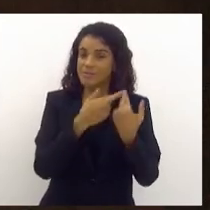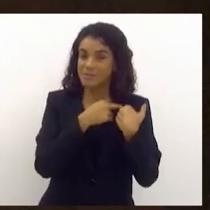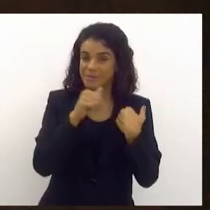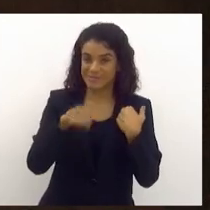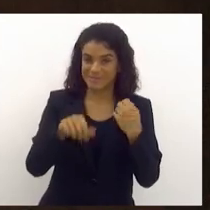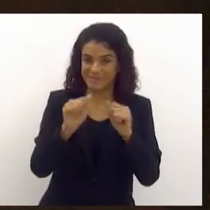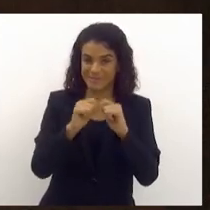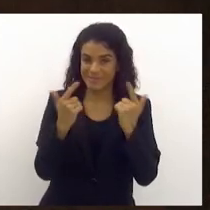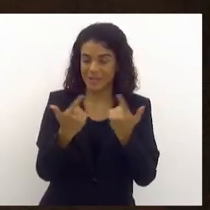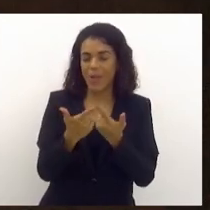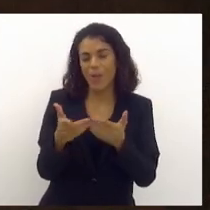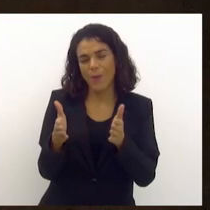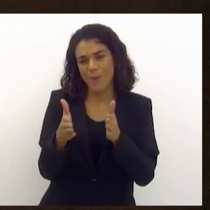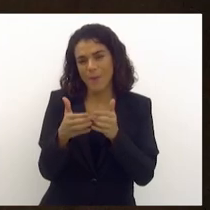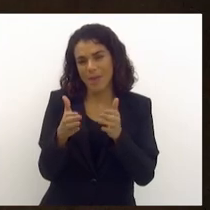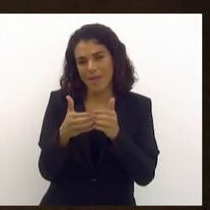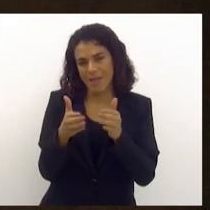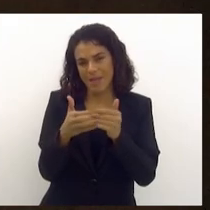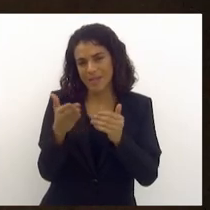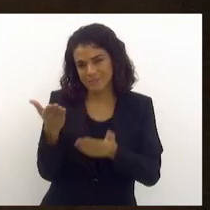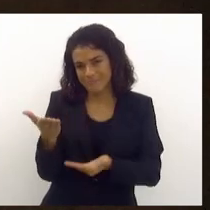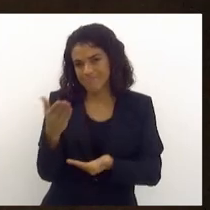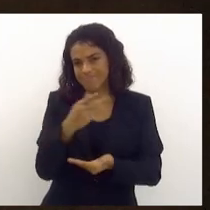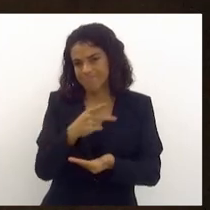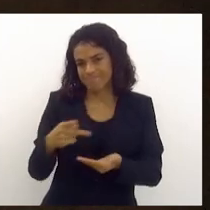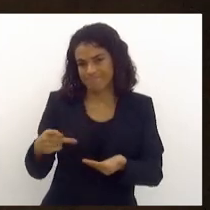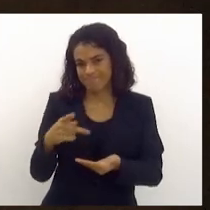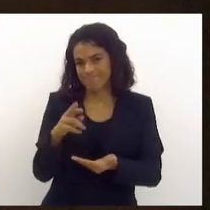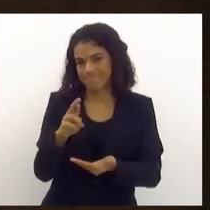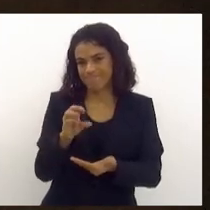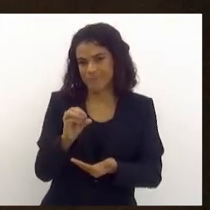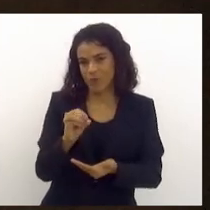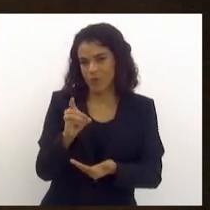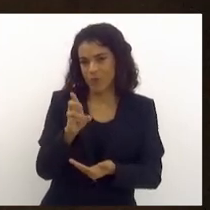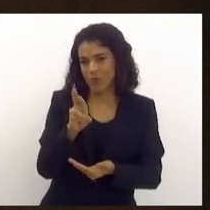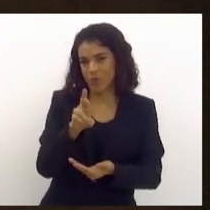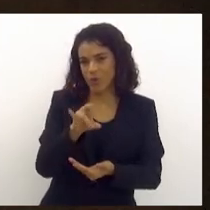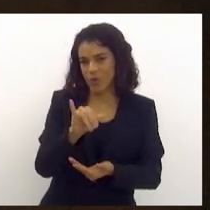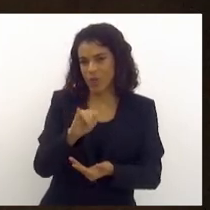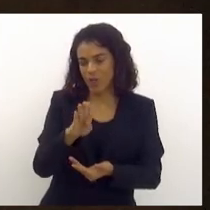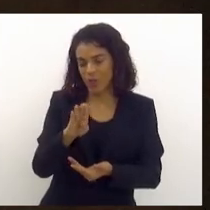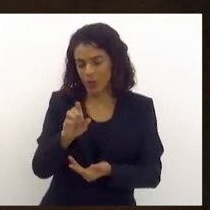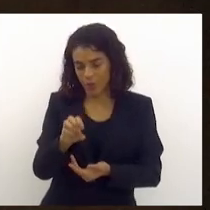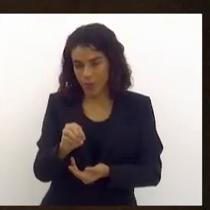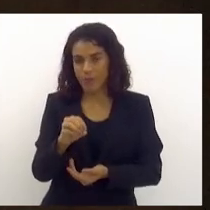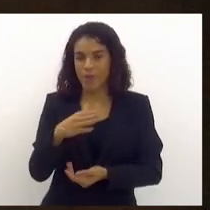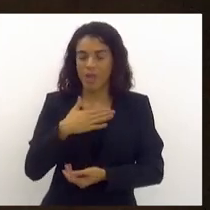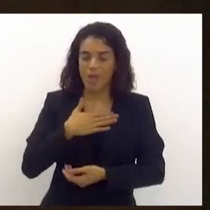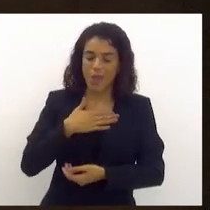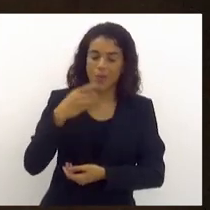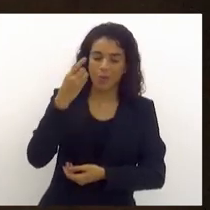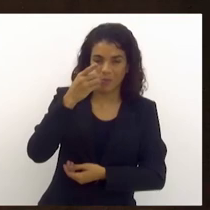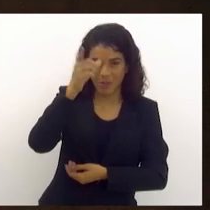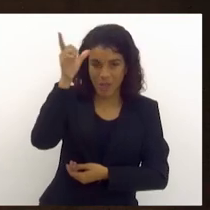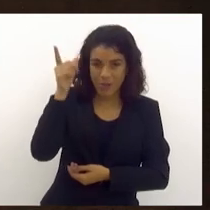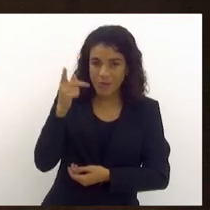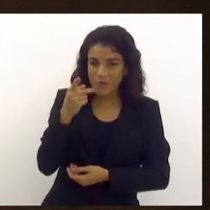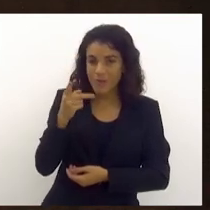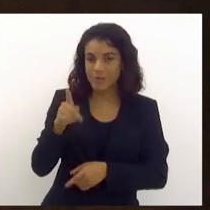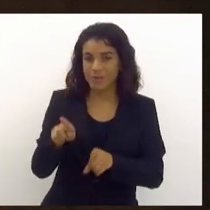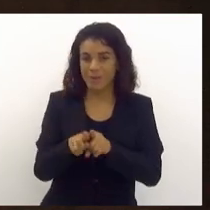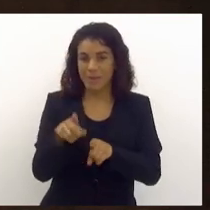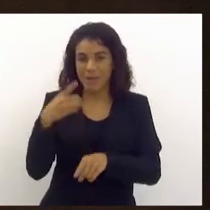quero fazer um apelo ao presidente Rodrigo Bacelar, que tanto eu quanto o deputado Luiz Paulo, Andrezinho, Vinícius